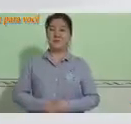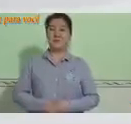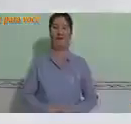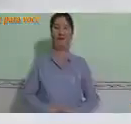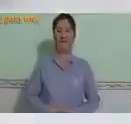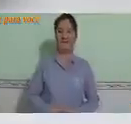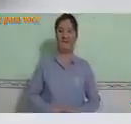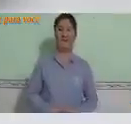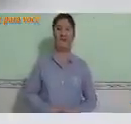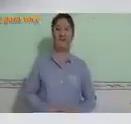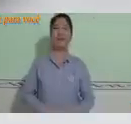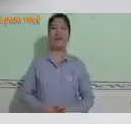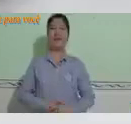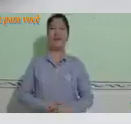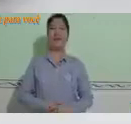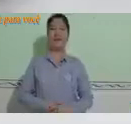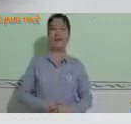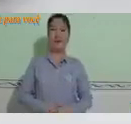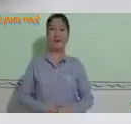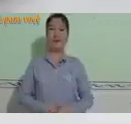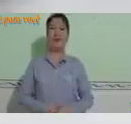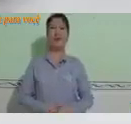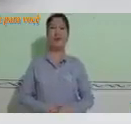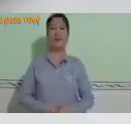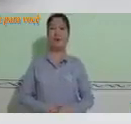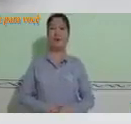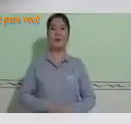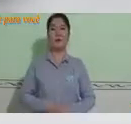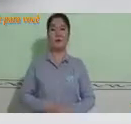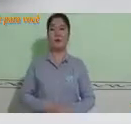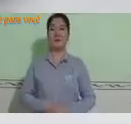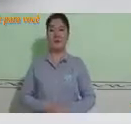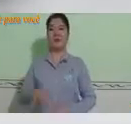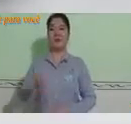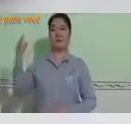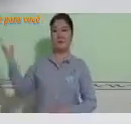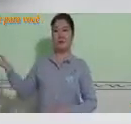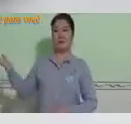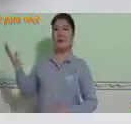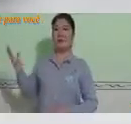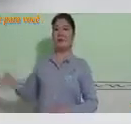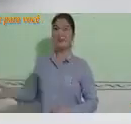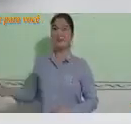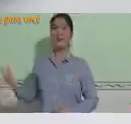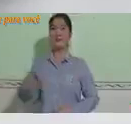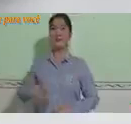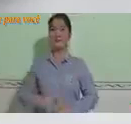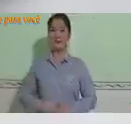menos, 2 litros de água por dia, manter a casa limpa e evitar fumar ou frequentar locais com fumaça.